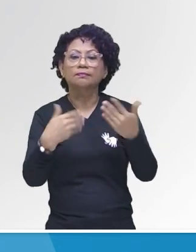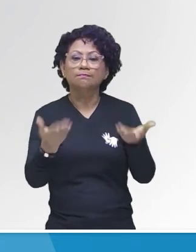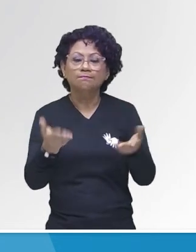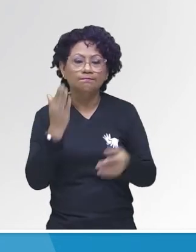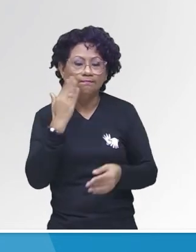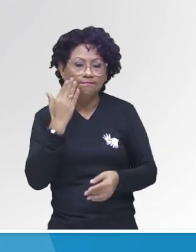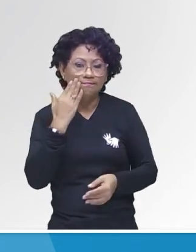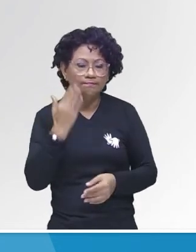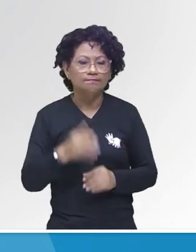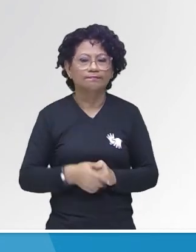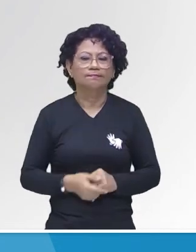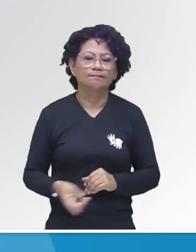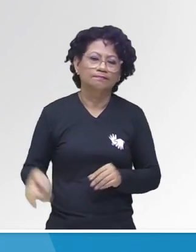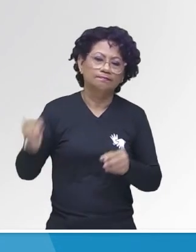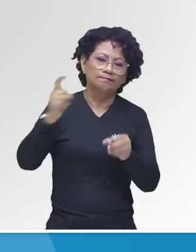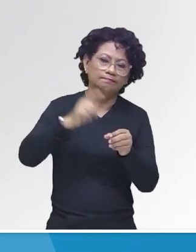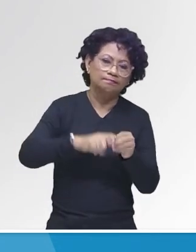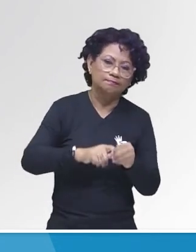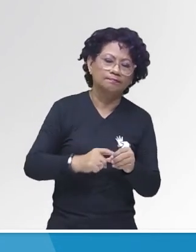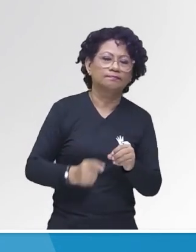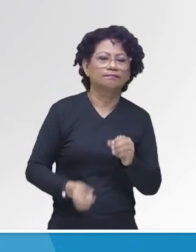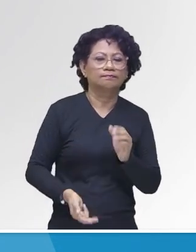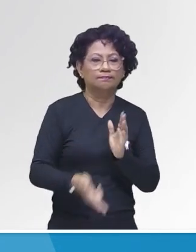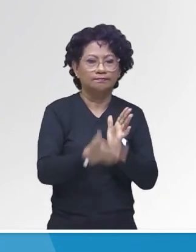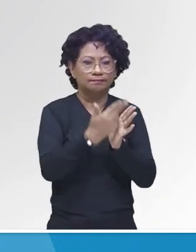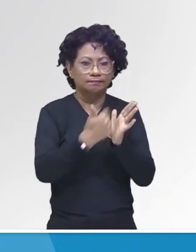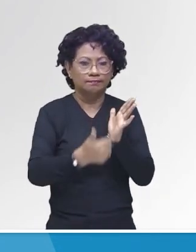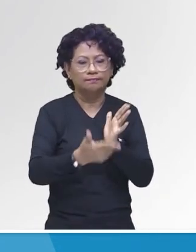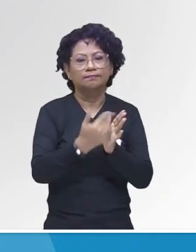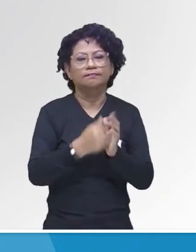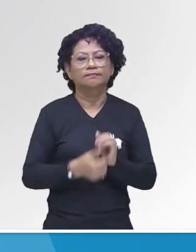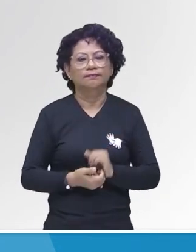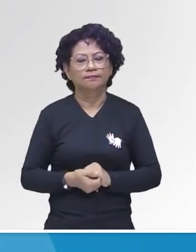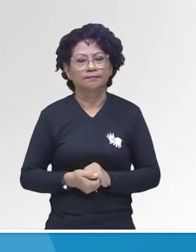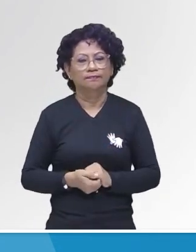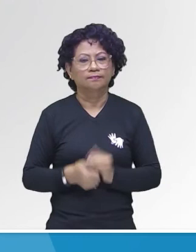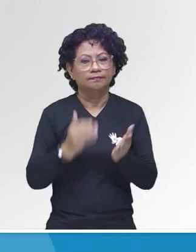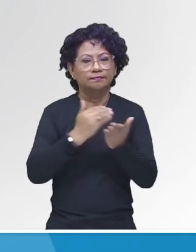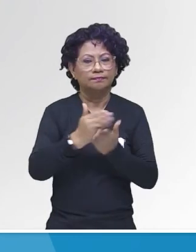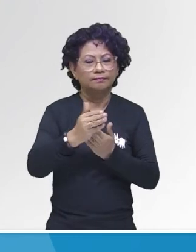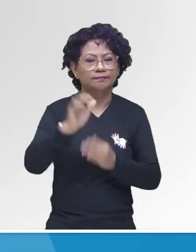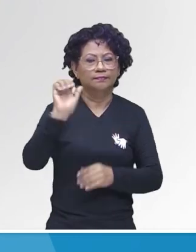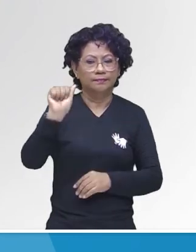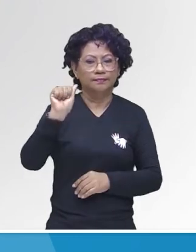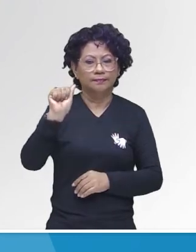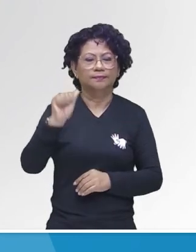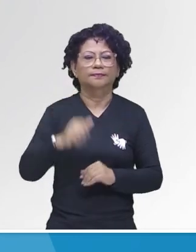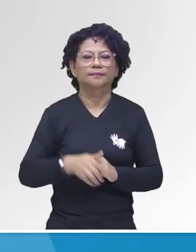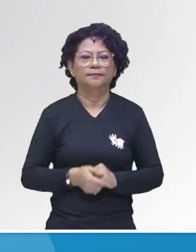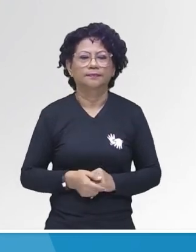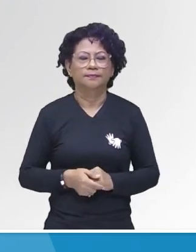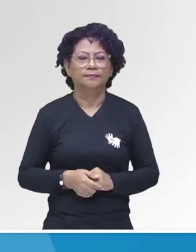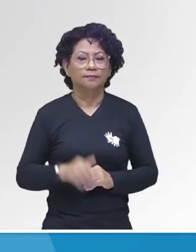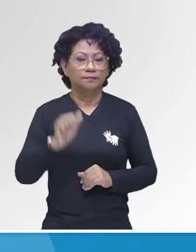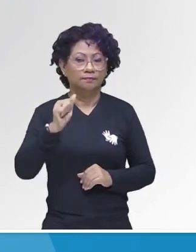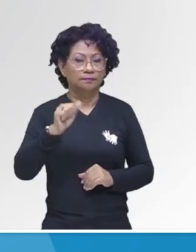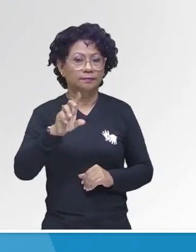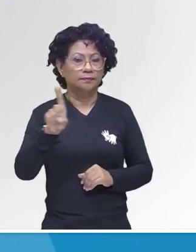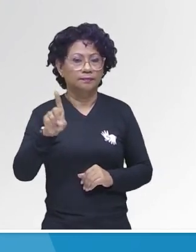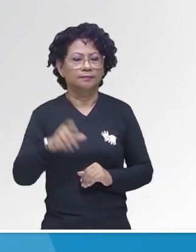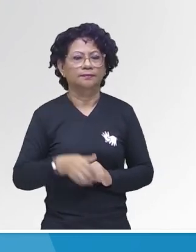Vamos lá, então, voltar para a nossa imagem. Vamos começar, então, com a letra A. Vamos analisar os pontos A e D.